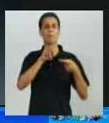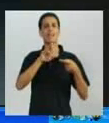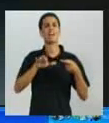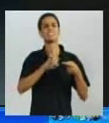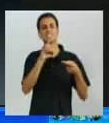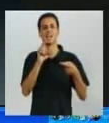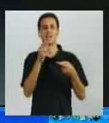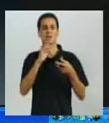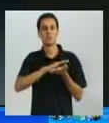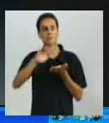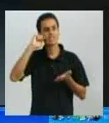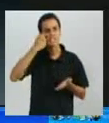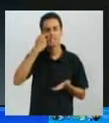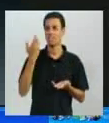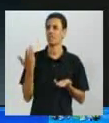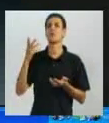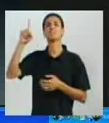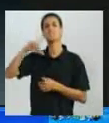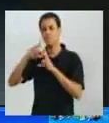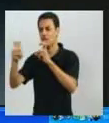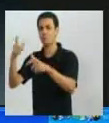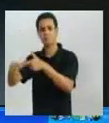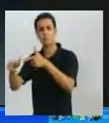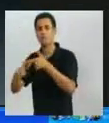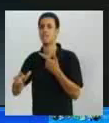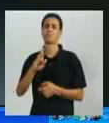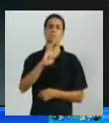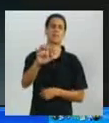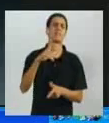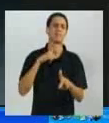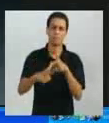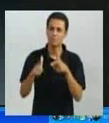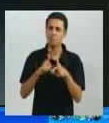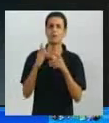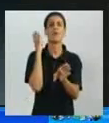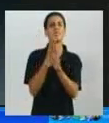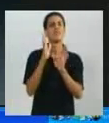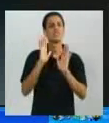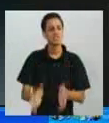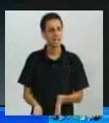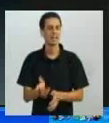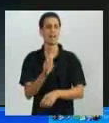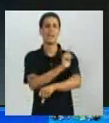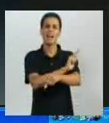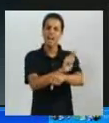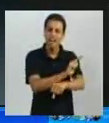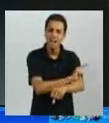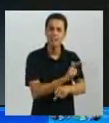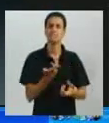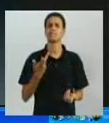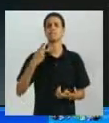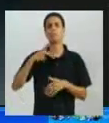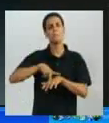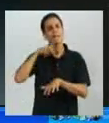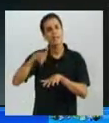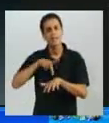para publicidade, Balneário Camboriú, operação Trato Feito, Lages, operação Águas Limpas, município de Penha,